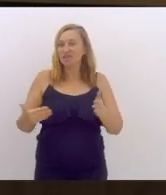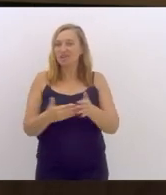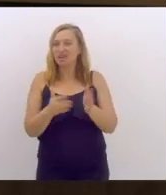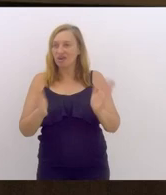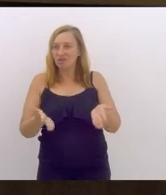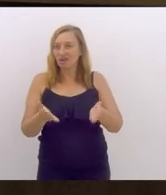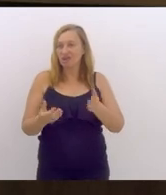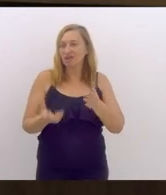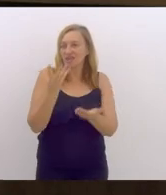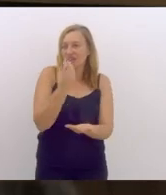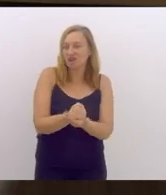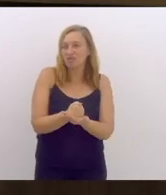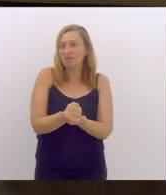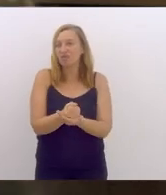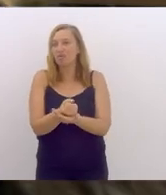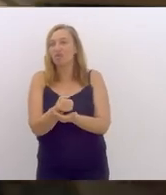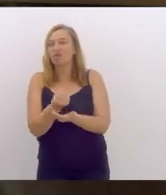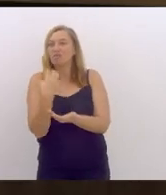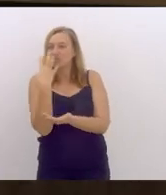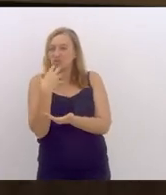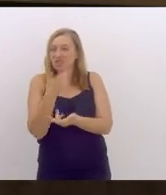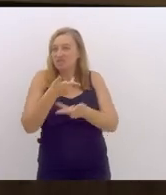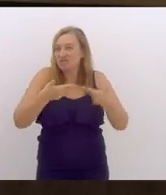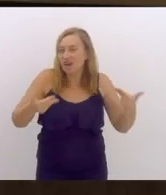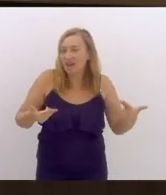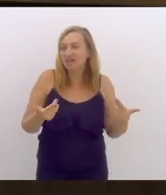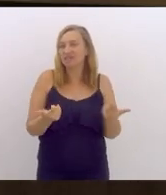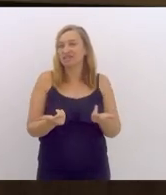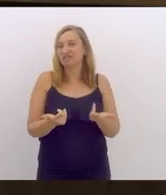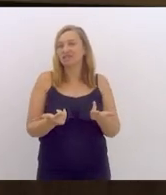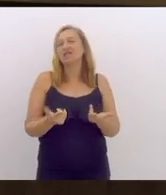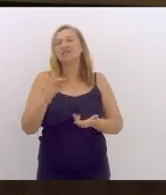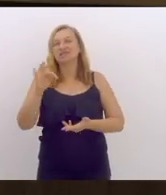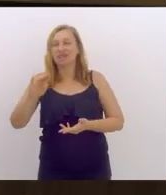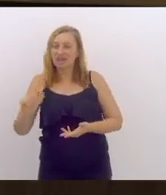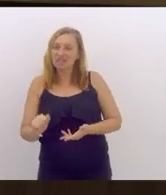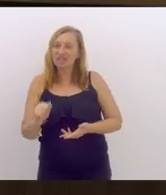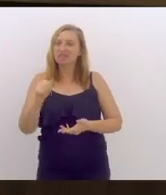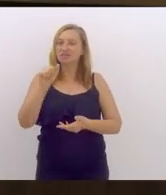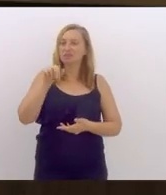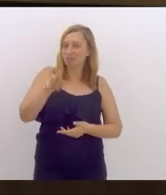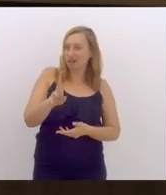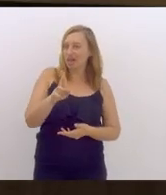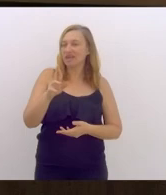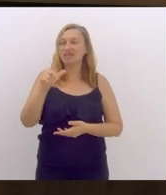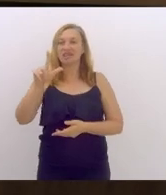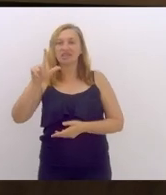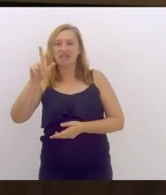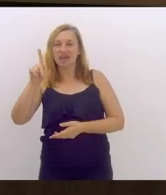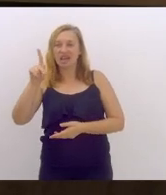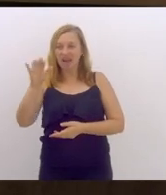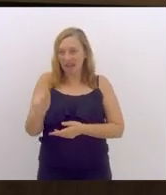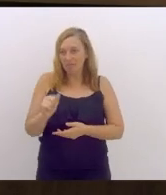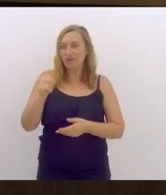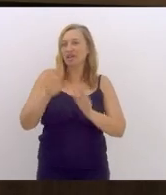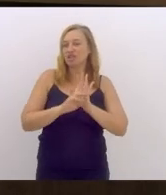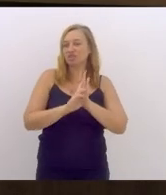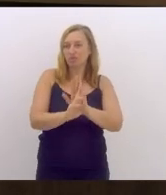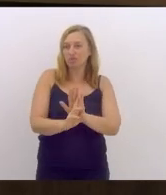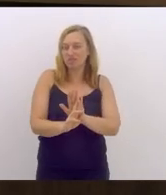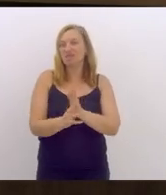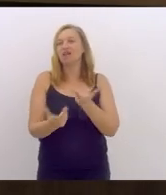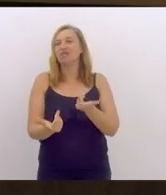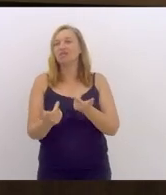gravou 12 alvos em 98 Teresa Começou a cantar no bar semente na Lapa sendo uma das responsáveis pela